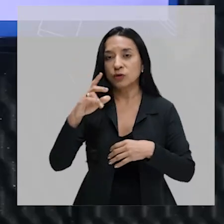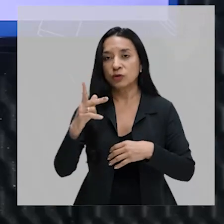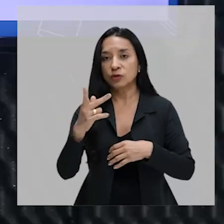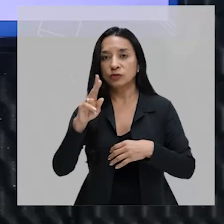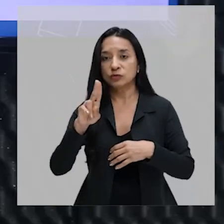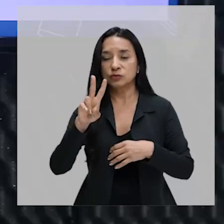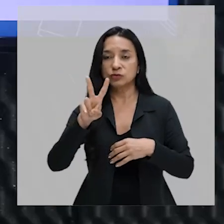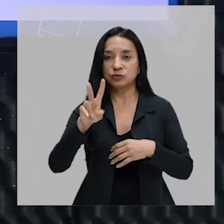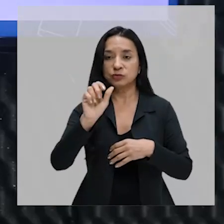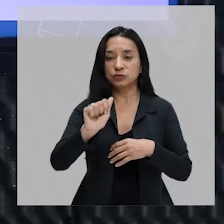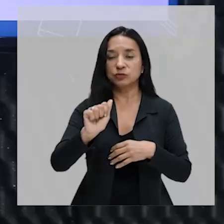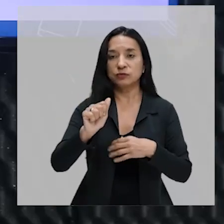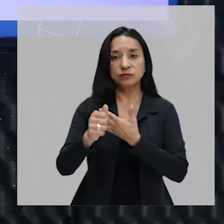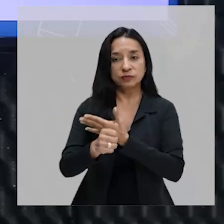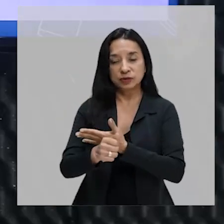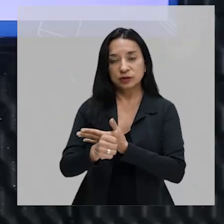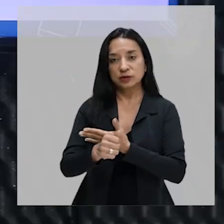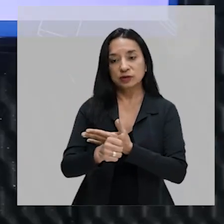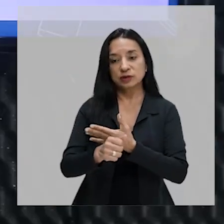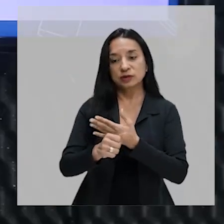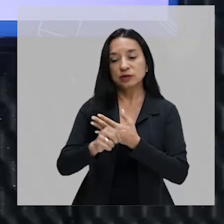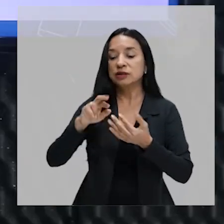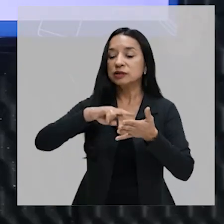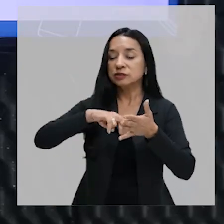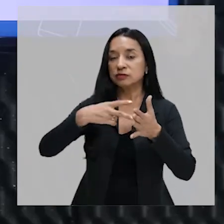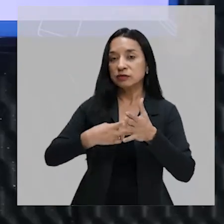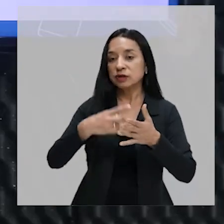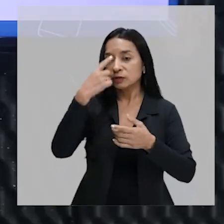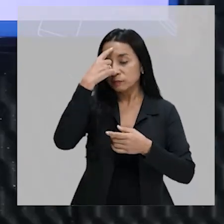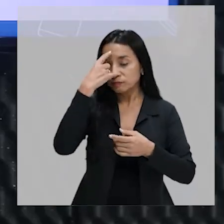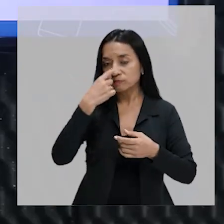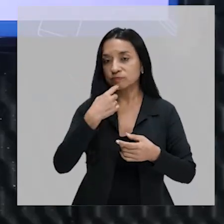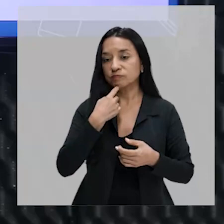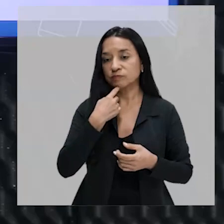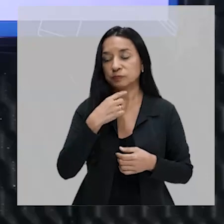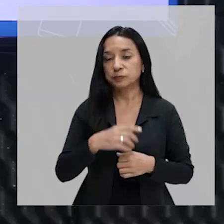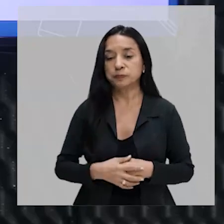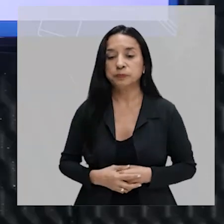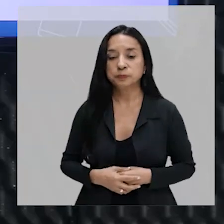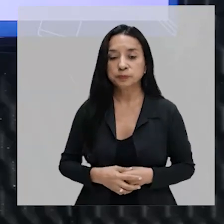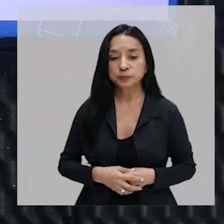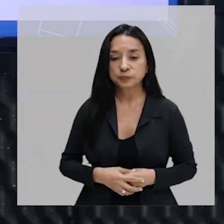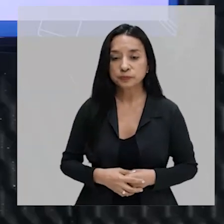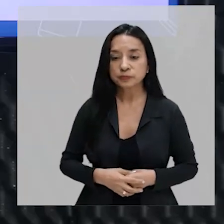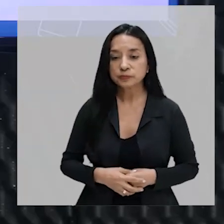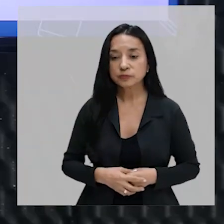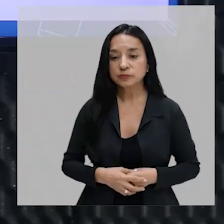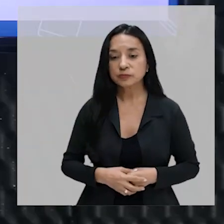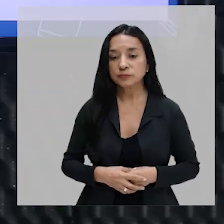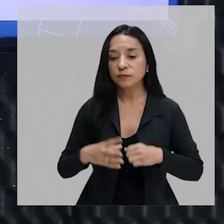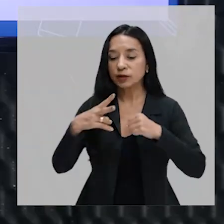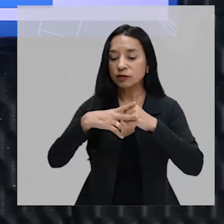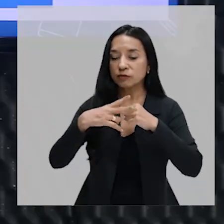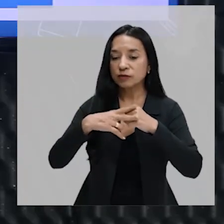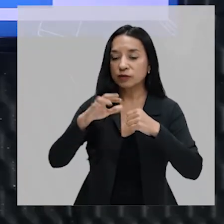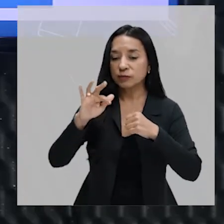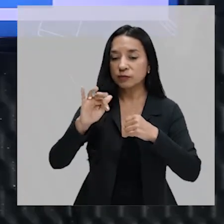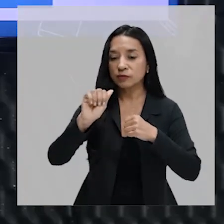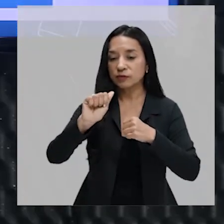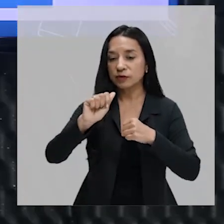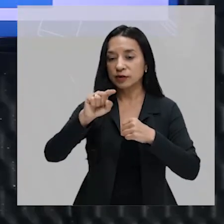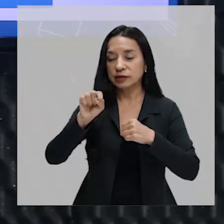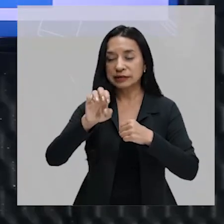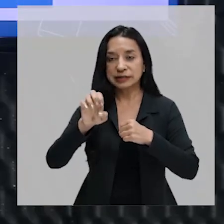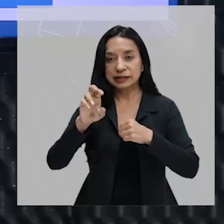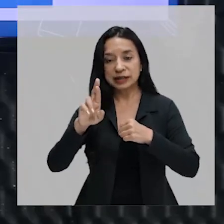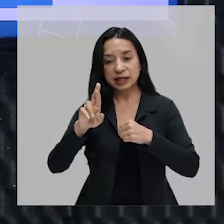ele está usado de uma forma figurativa, tá? É uma forma conotativa. Então, gente, o verbo fazer é impessoal por isso. Olha